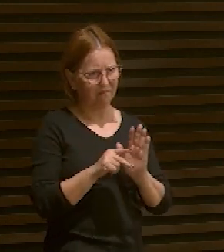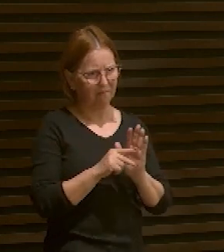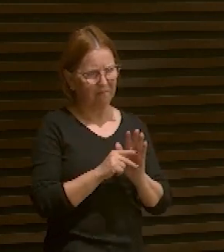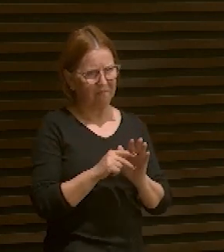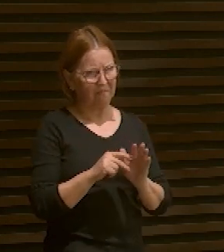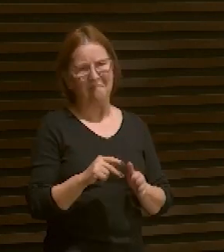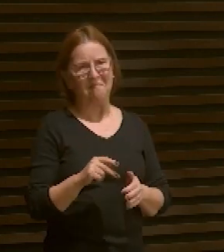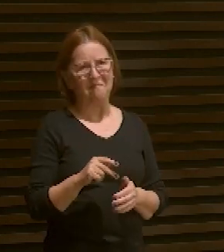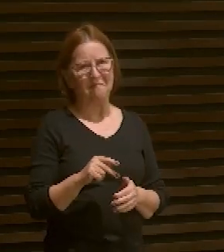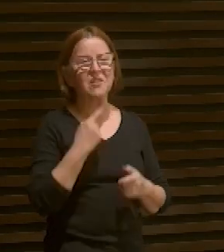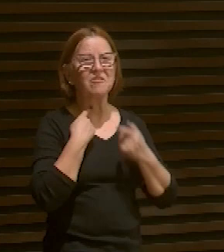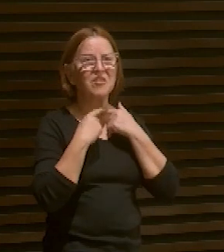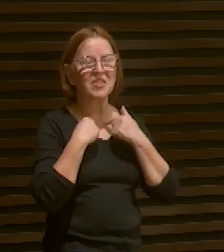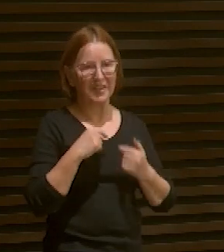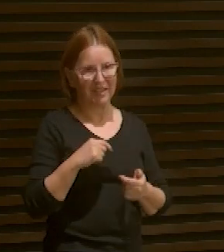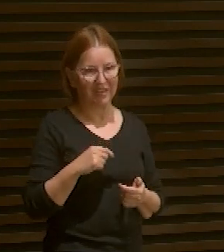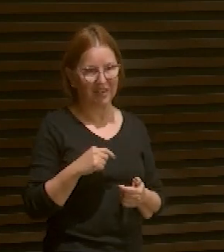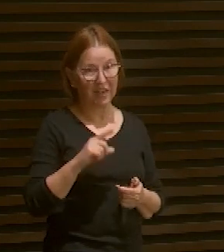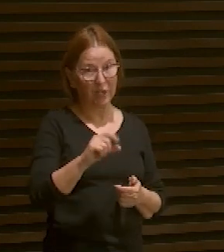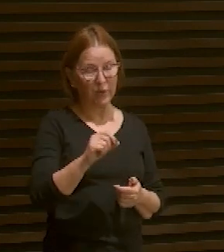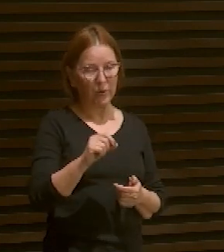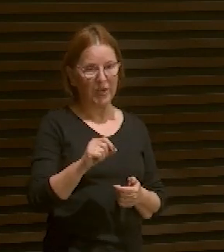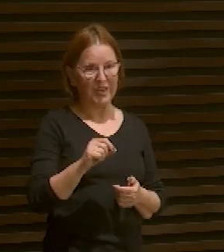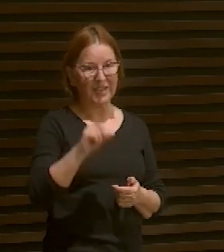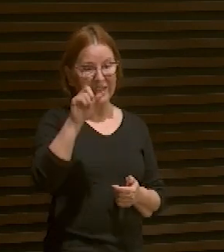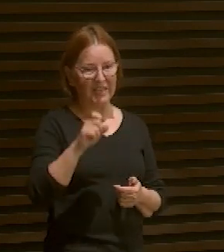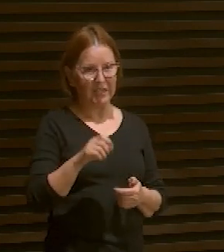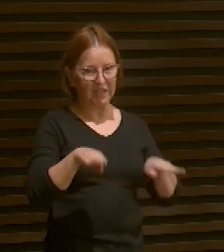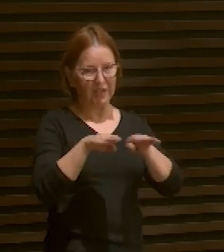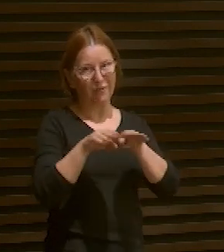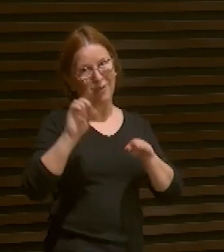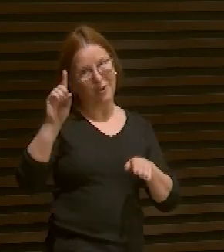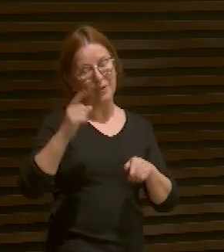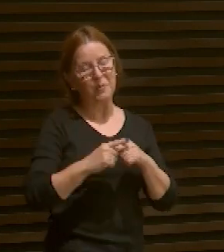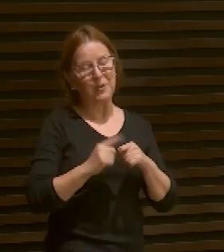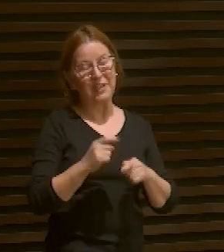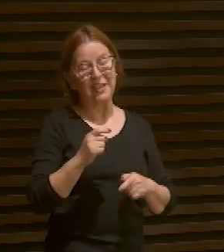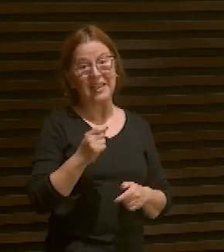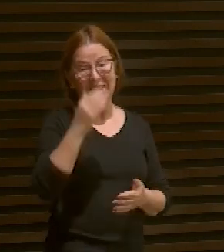como Deus, acreditando na mentira da serpente.